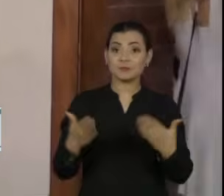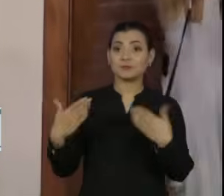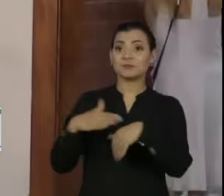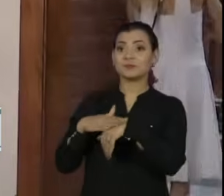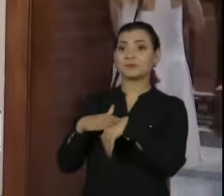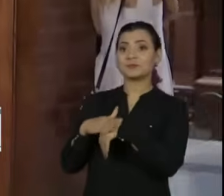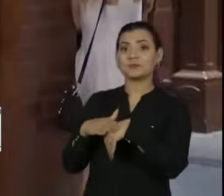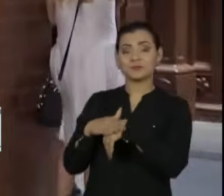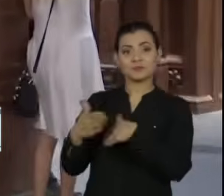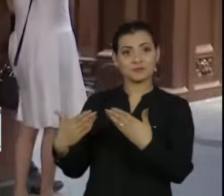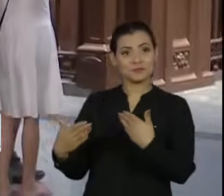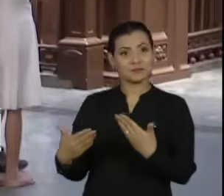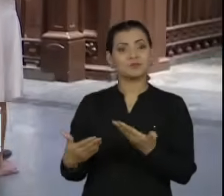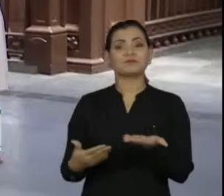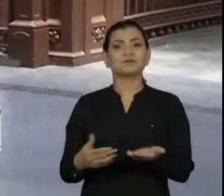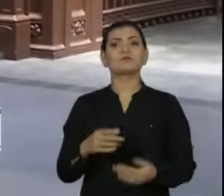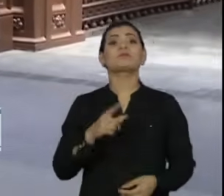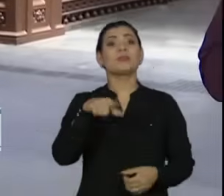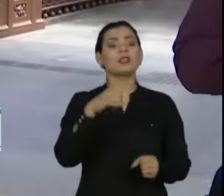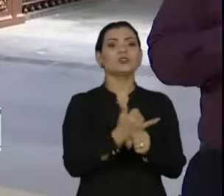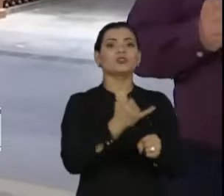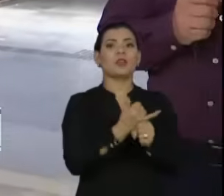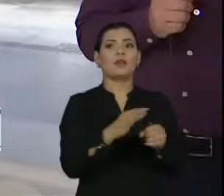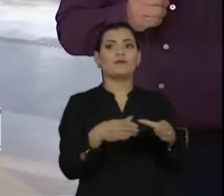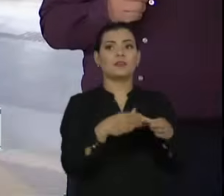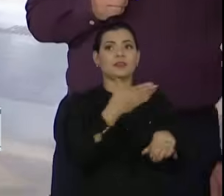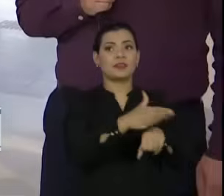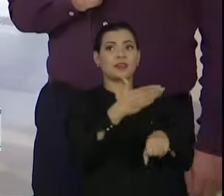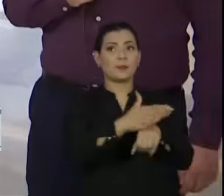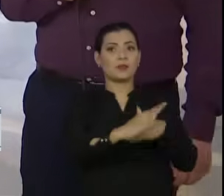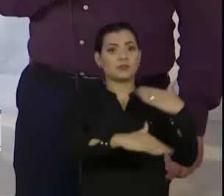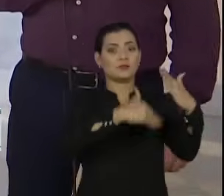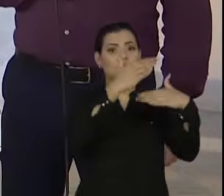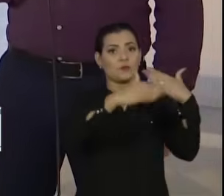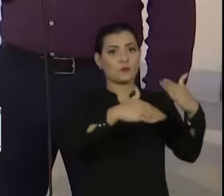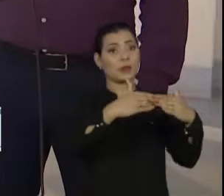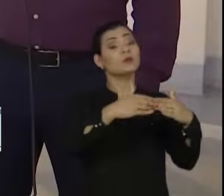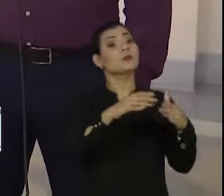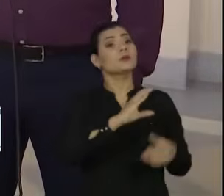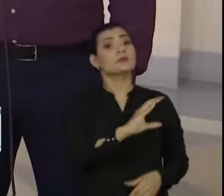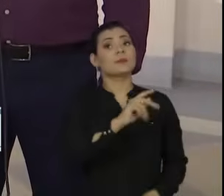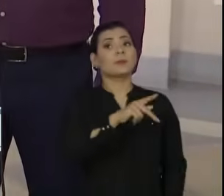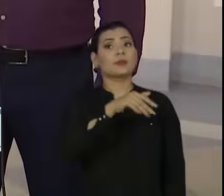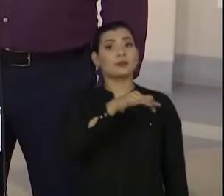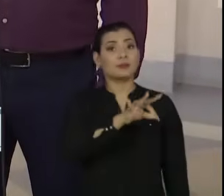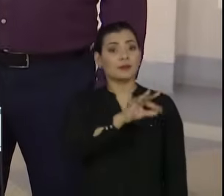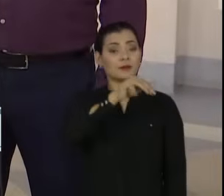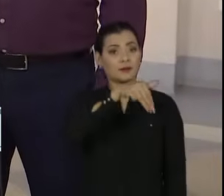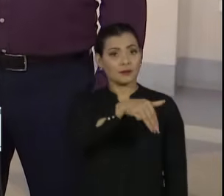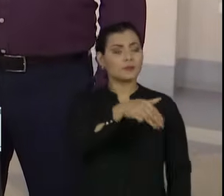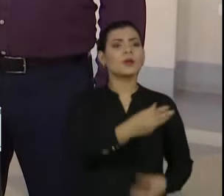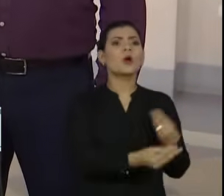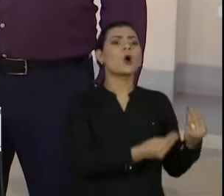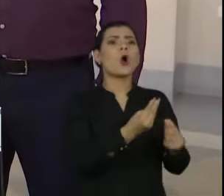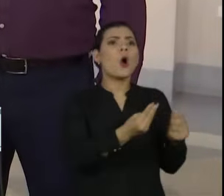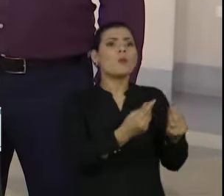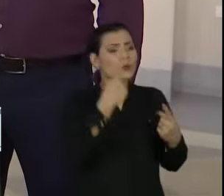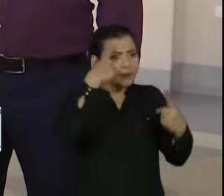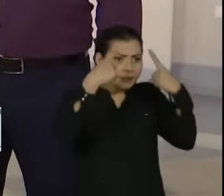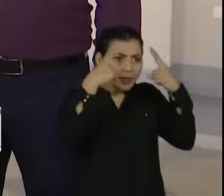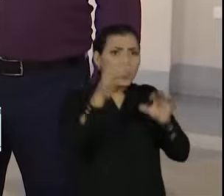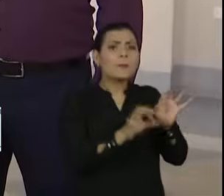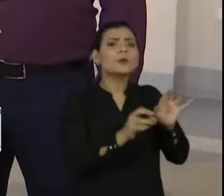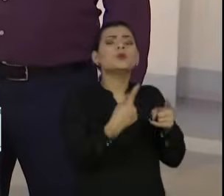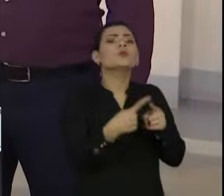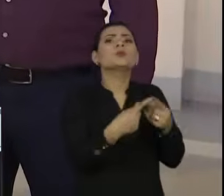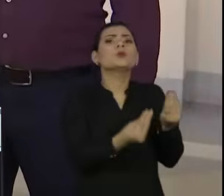com Erlan Dias Alves, que é chefe do Departamento de Treinamento e Desenvolvimento Pessoal da CPTM. Erlan, conta pra gente de onde surgiu a ideia do projeto.